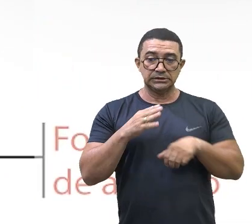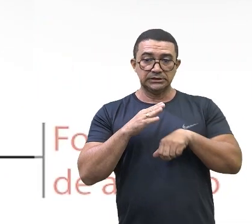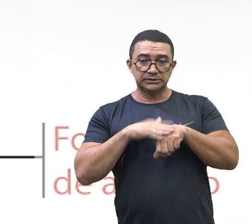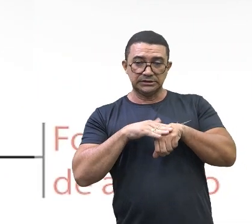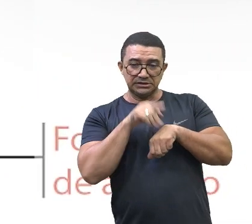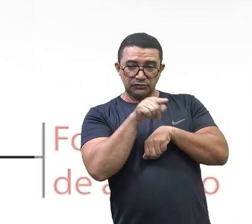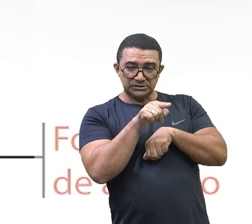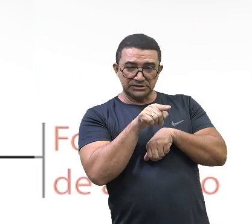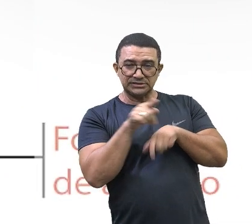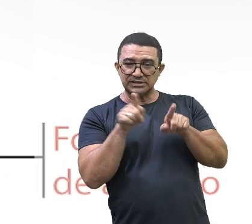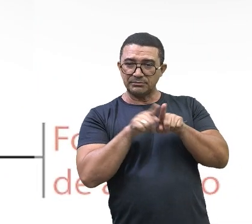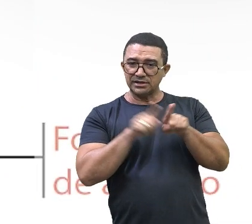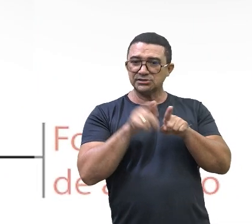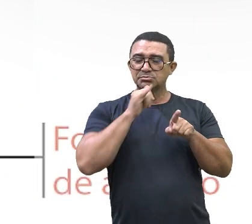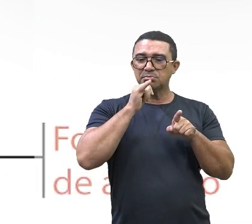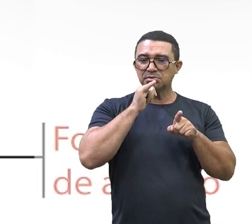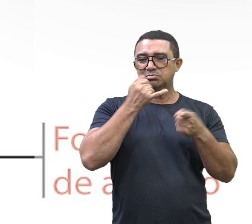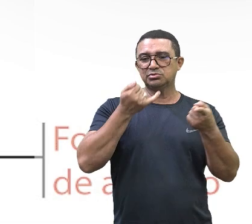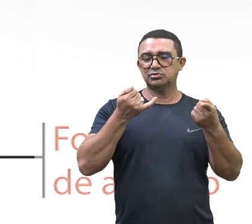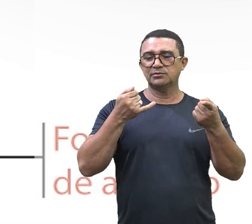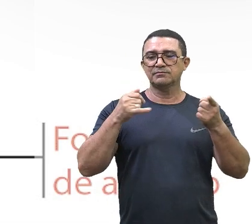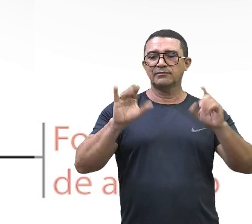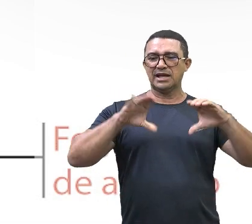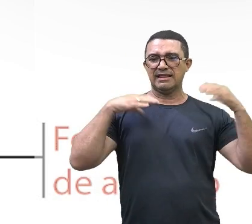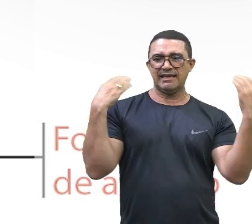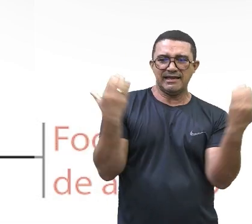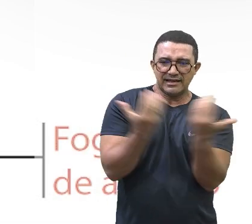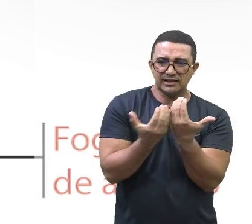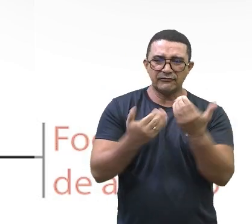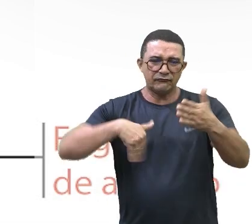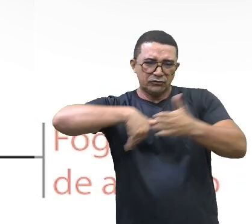numa torcida, né, de um jogo de futebol e for